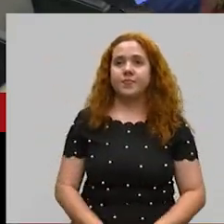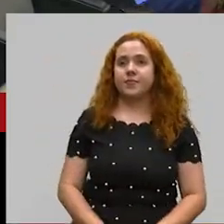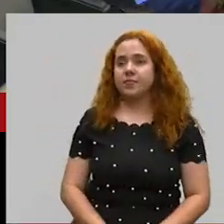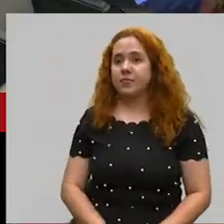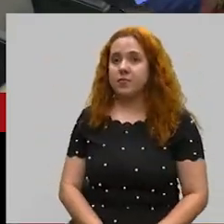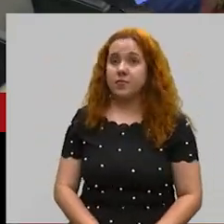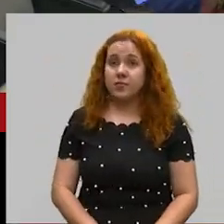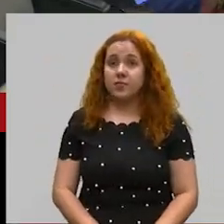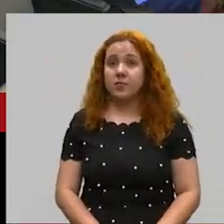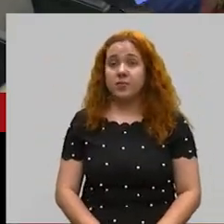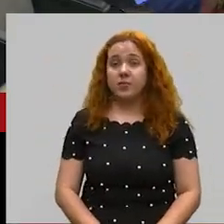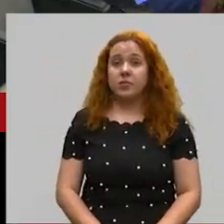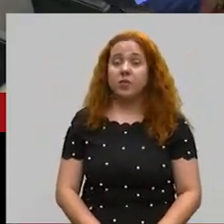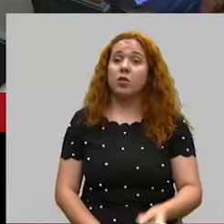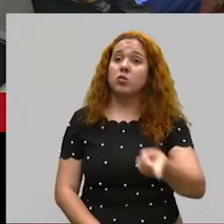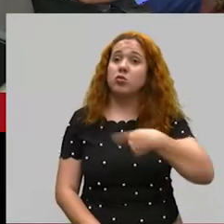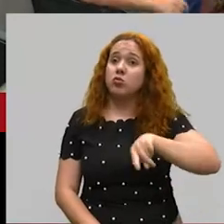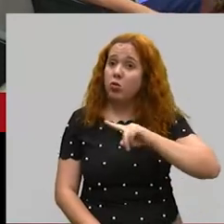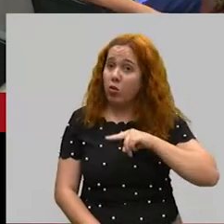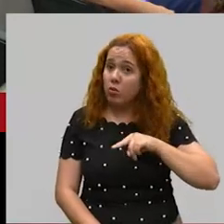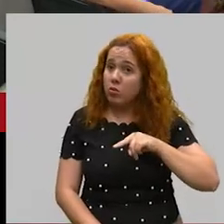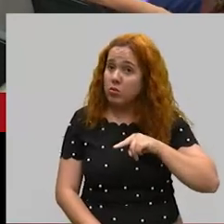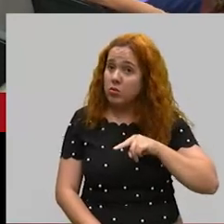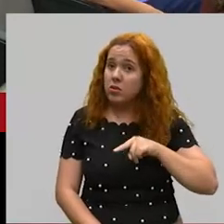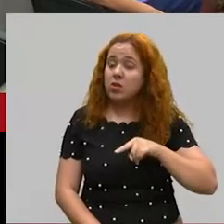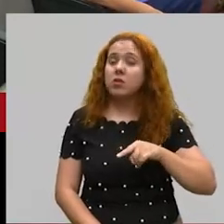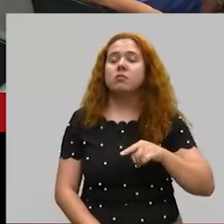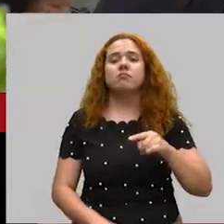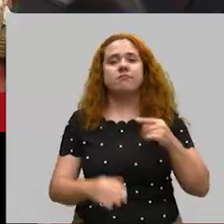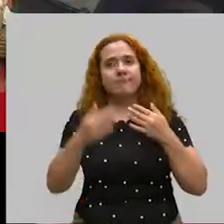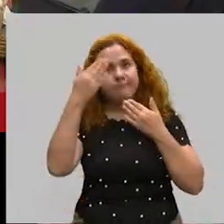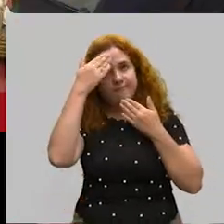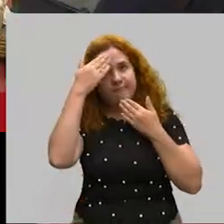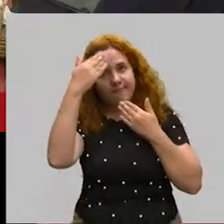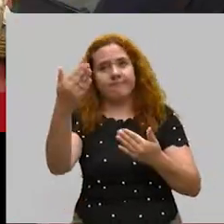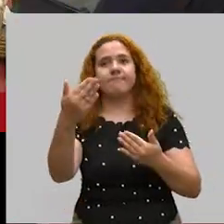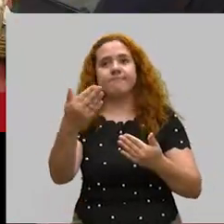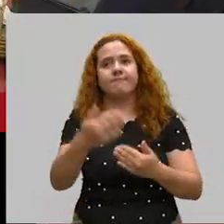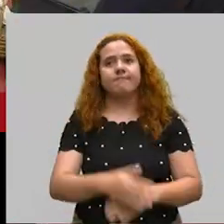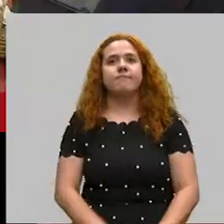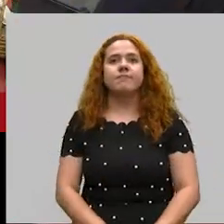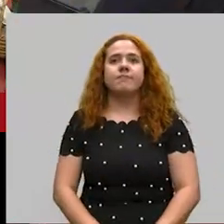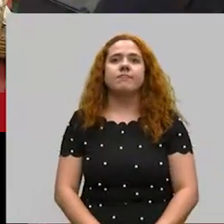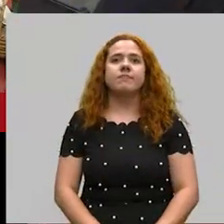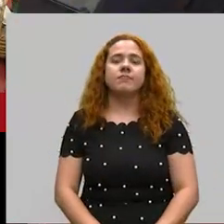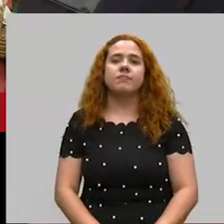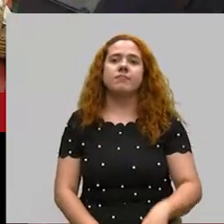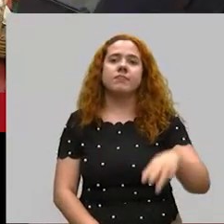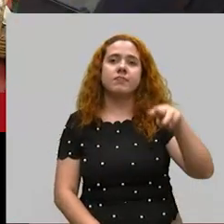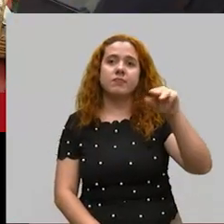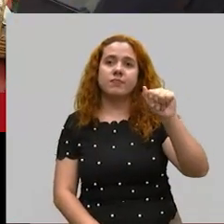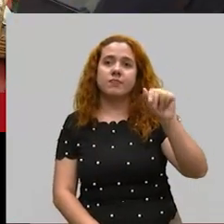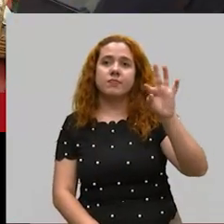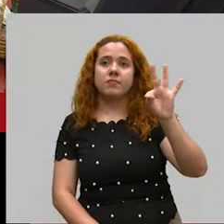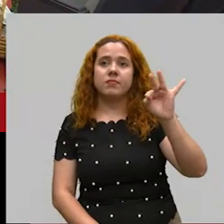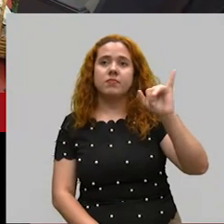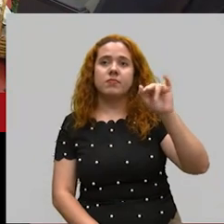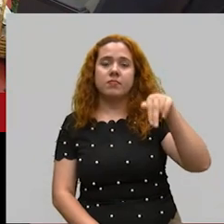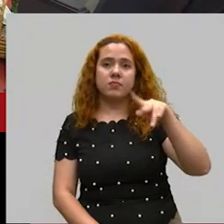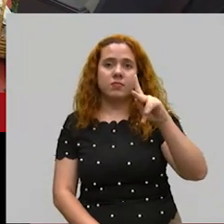todos nós nós é que te agradecemos Quero convidar a Martinha Jorge